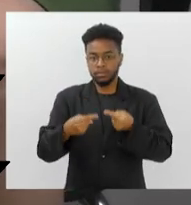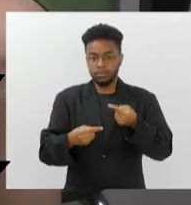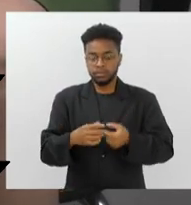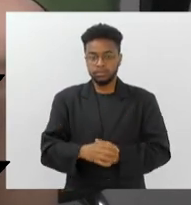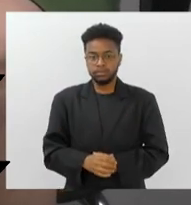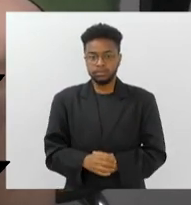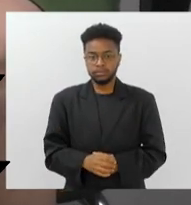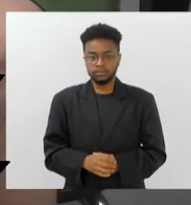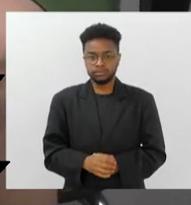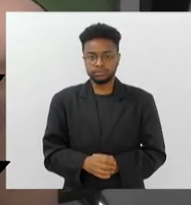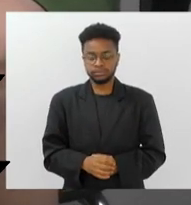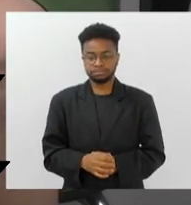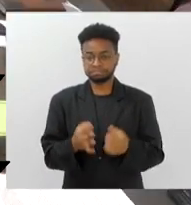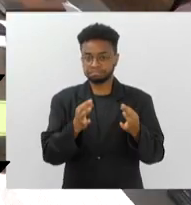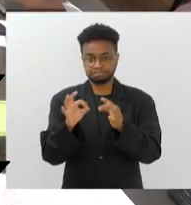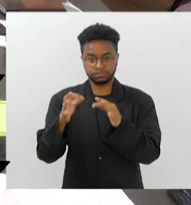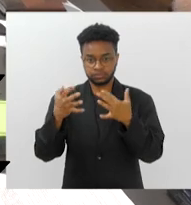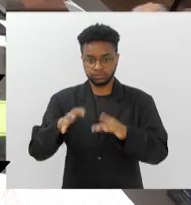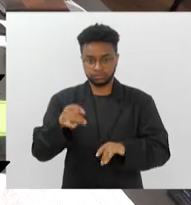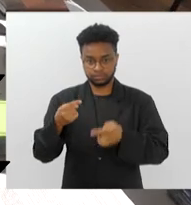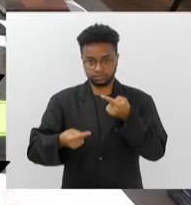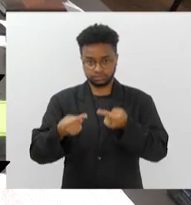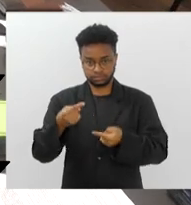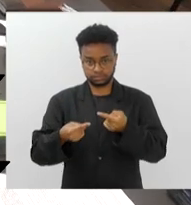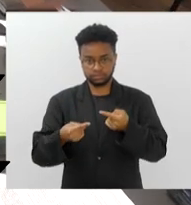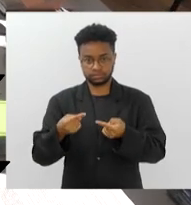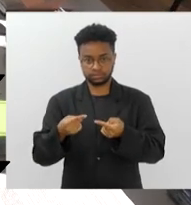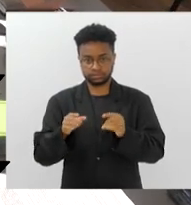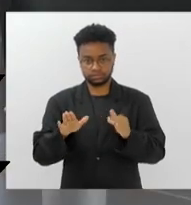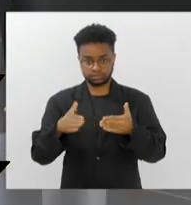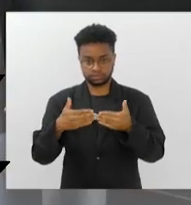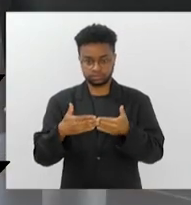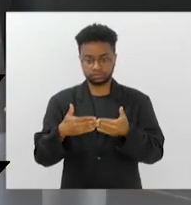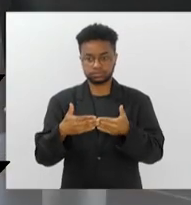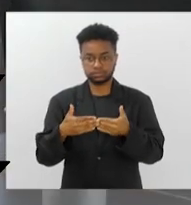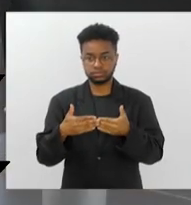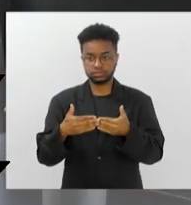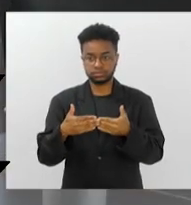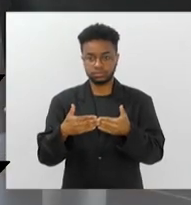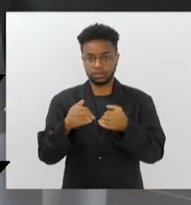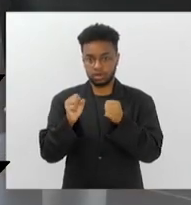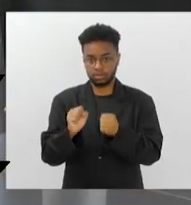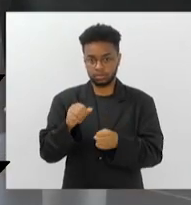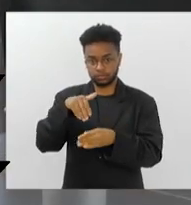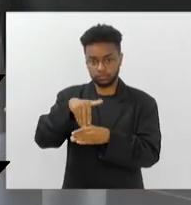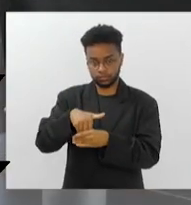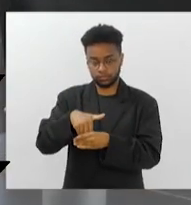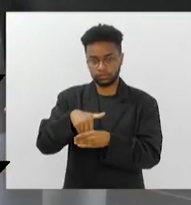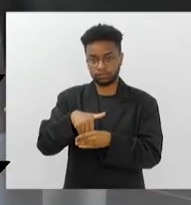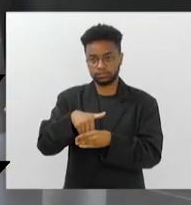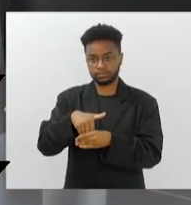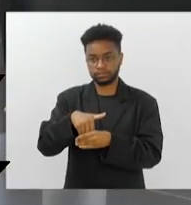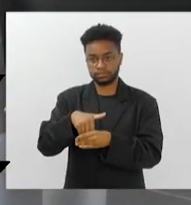discussão não havendo Quem Queira discutir encerrada a discussão em